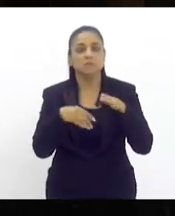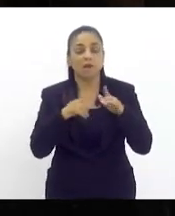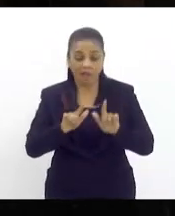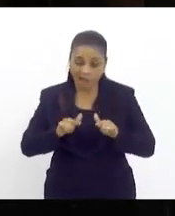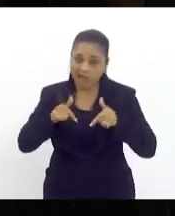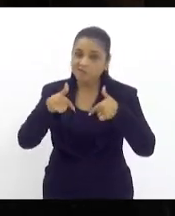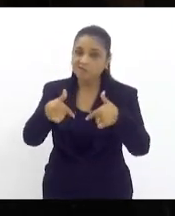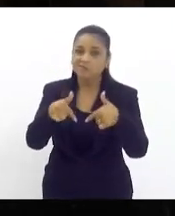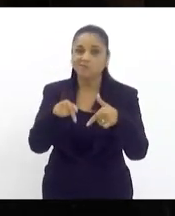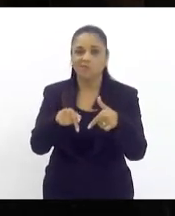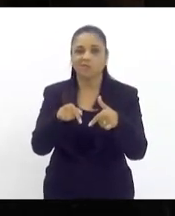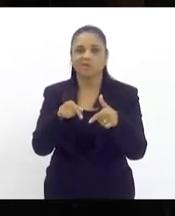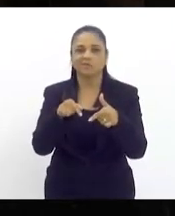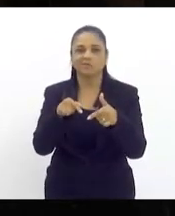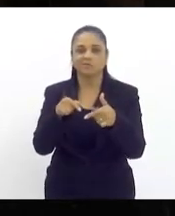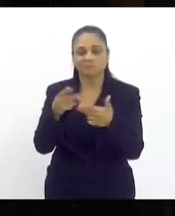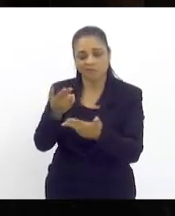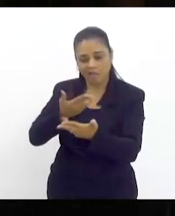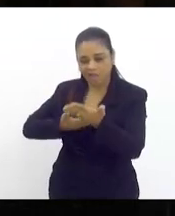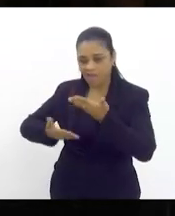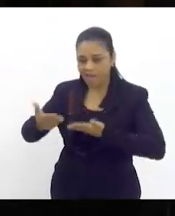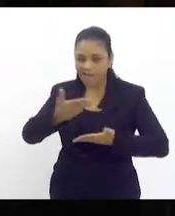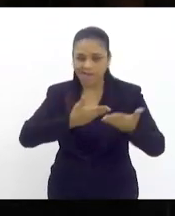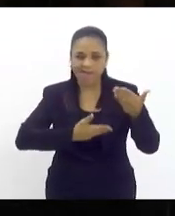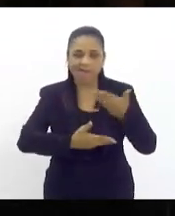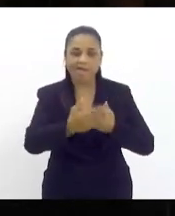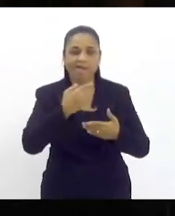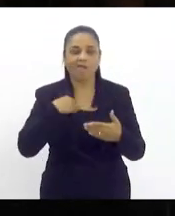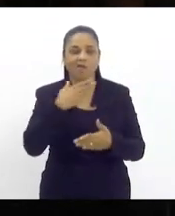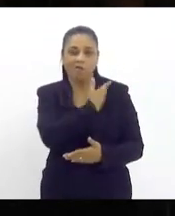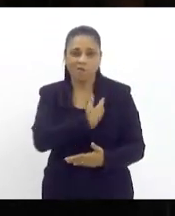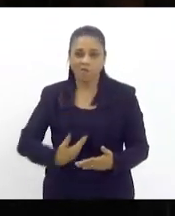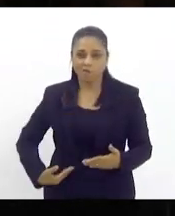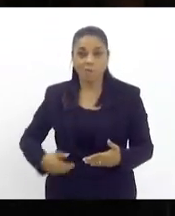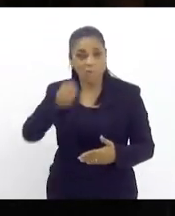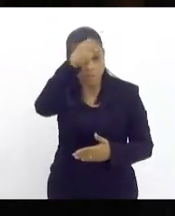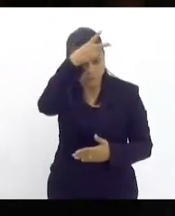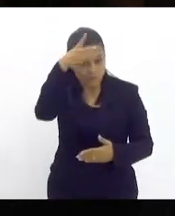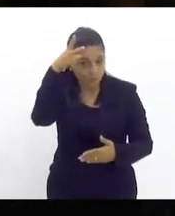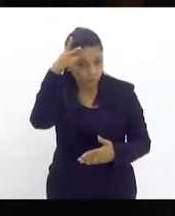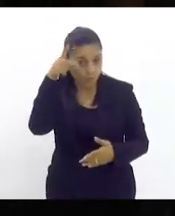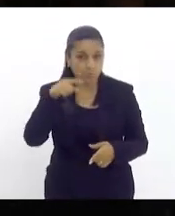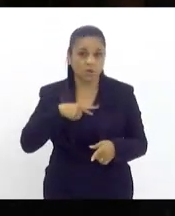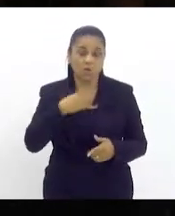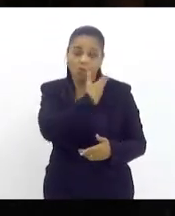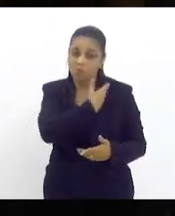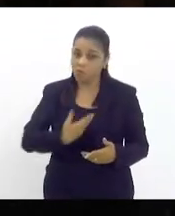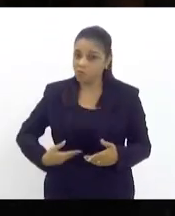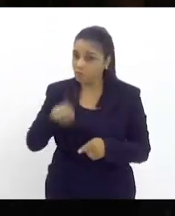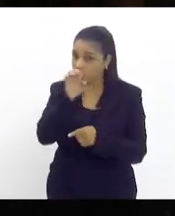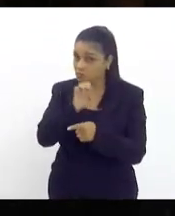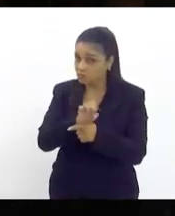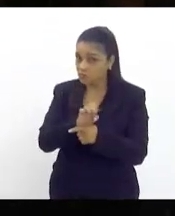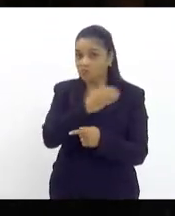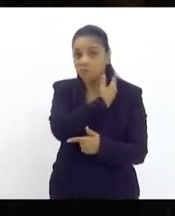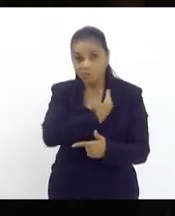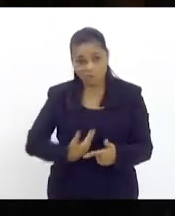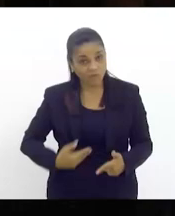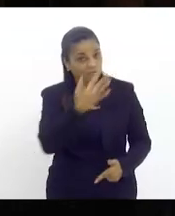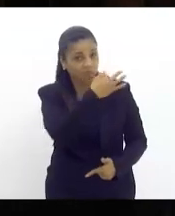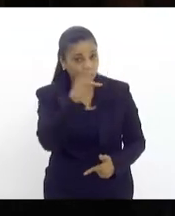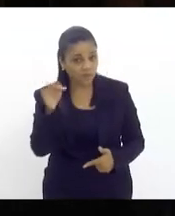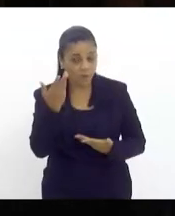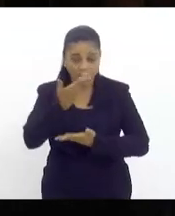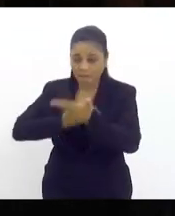que sejam intergovernamentais então eu tô falando das prefeituras estou falando do Governo do Estado e do governo federal Então